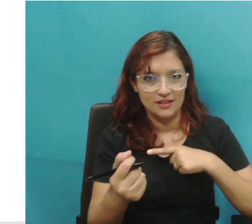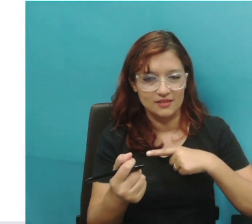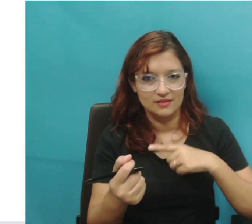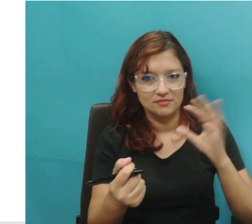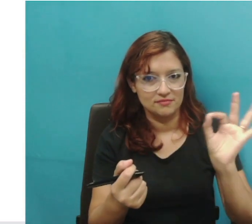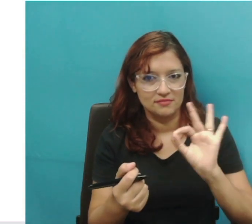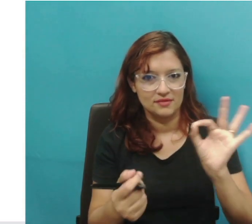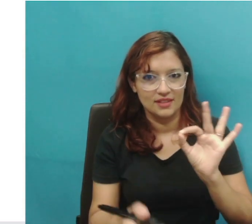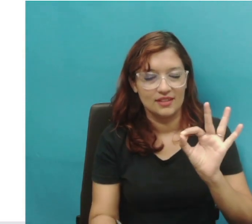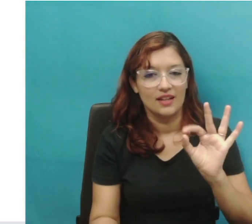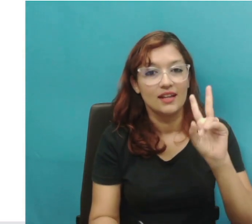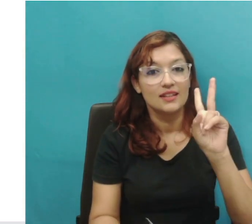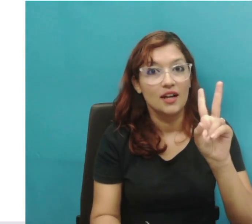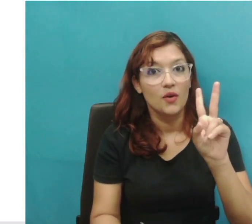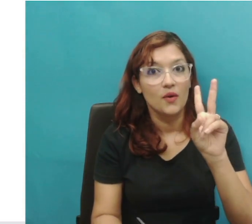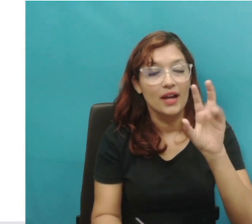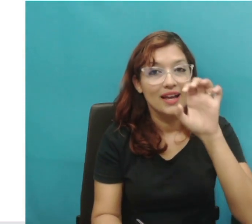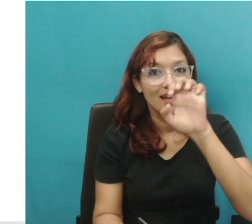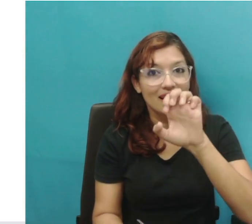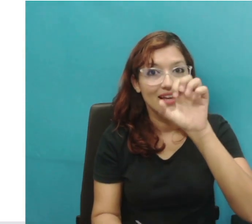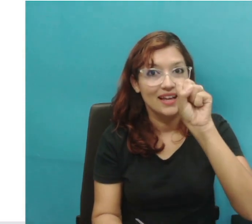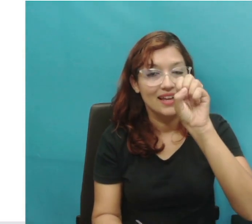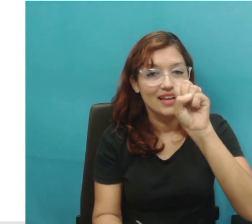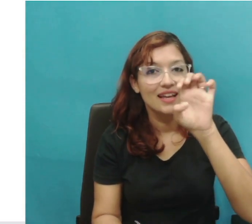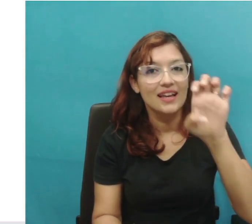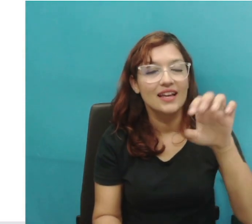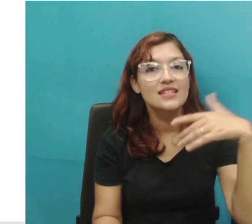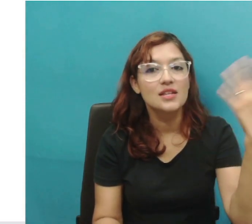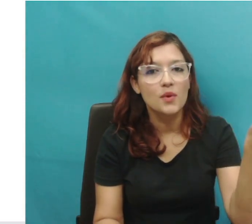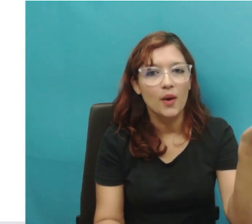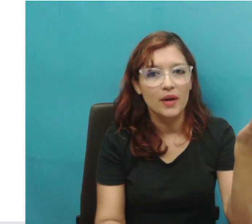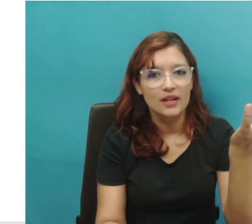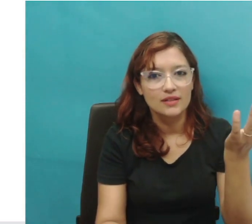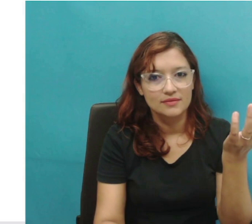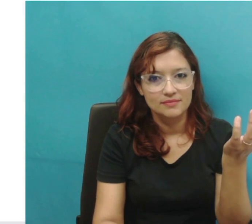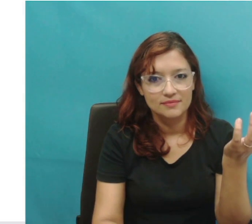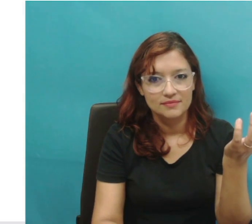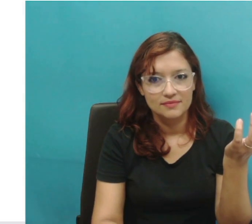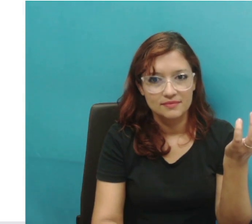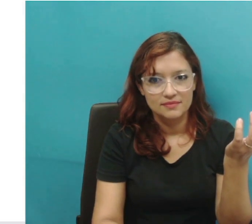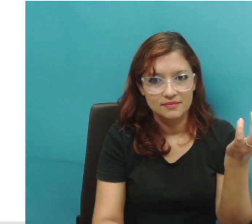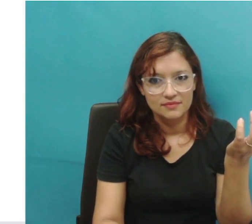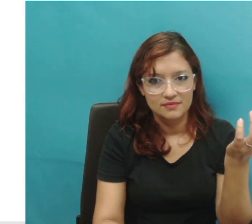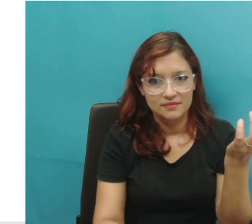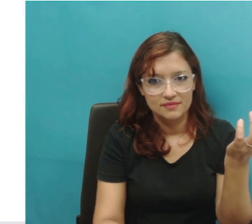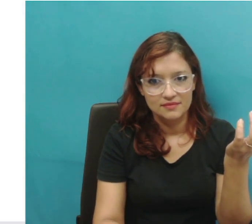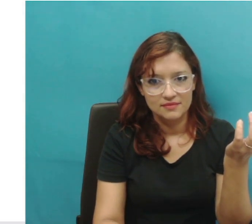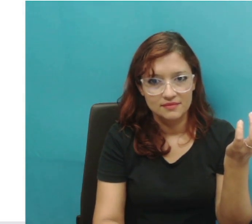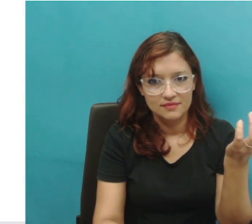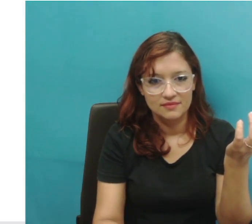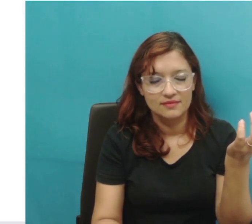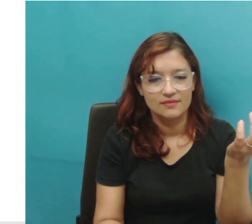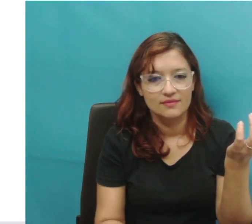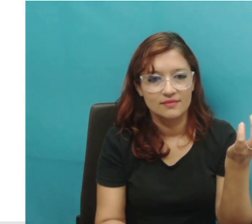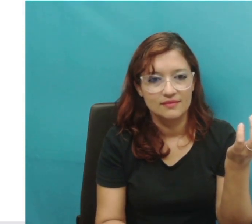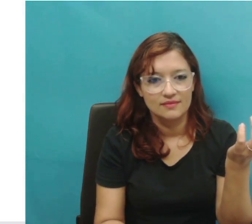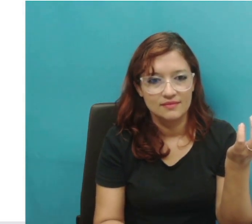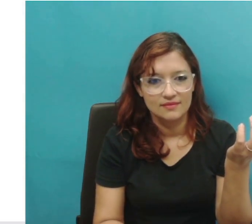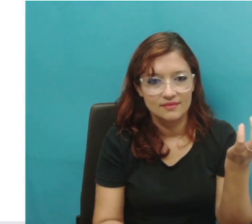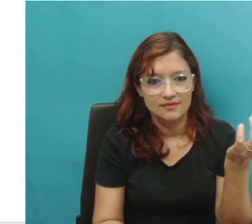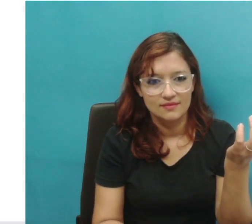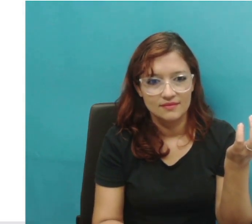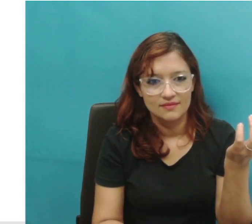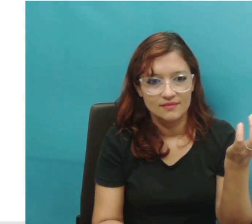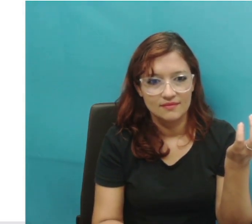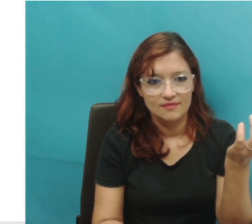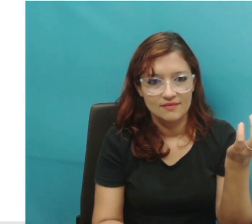Então, quem está falando não está próximo de nenhum deles. Por isso que ele usou o pronome esse, porque ele está referindo